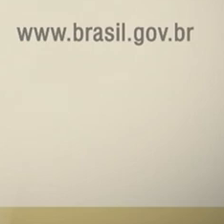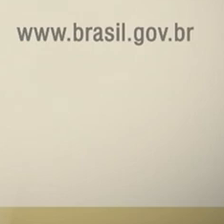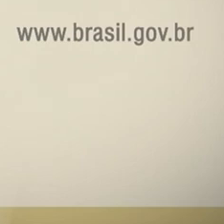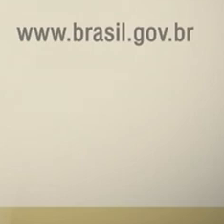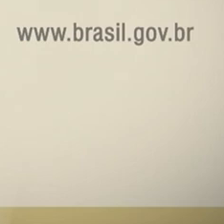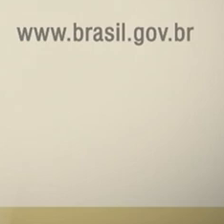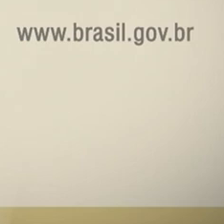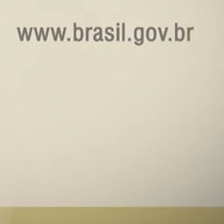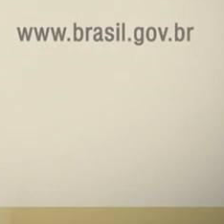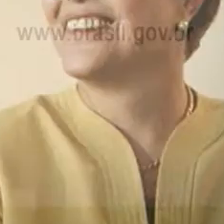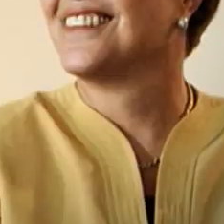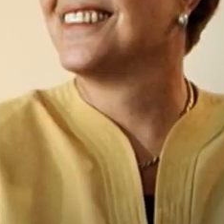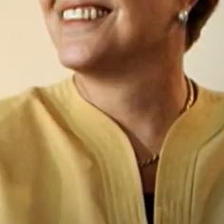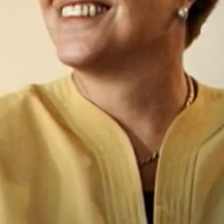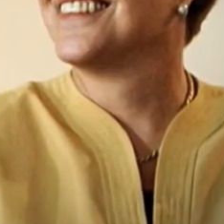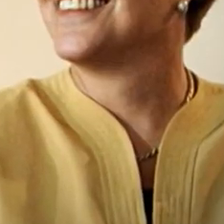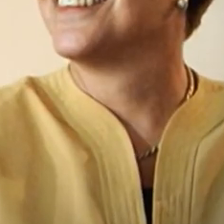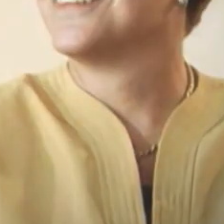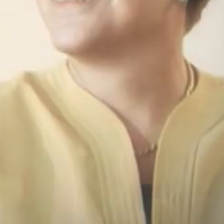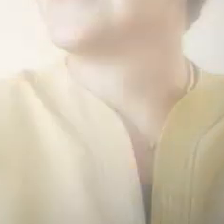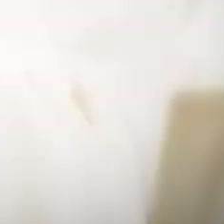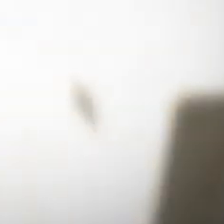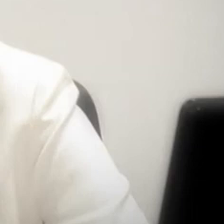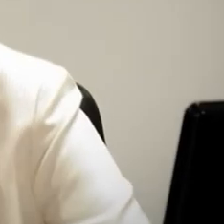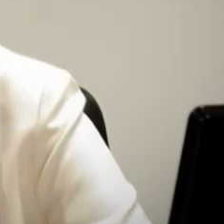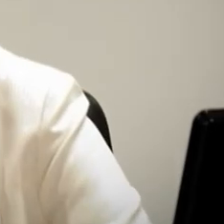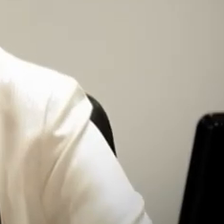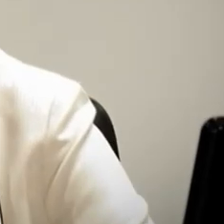voltamos na próxima segunda-feira Até lá